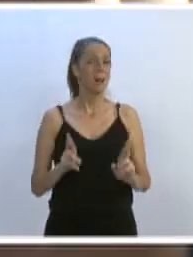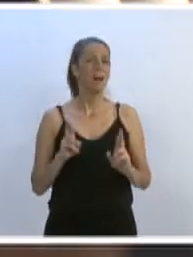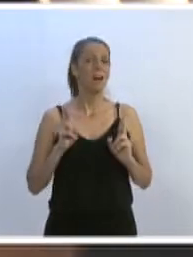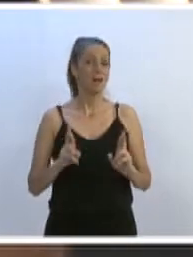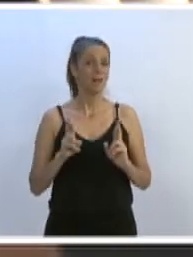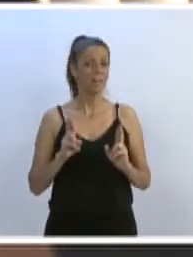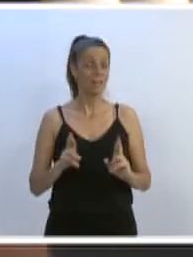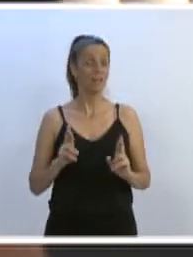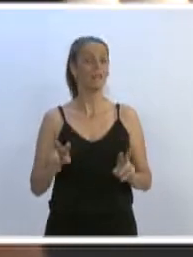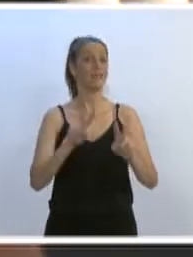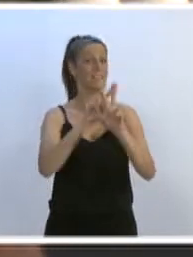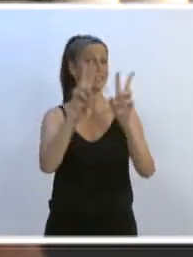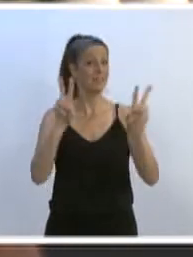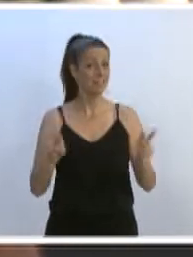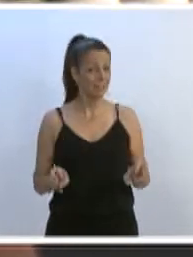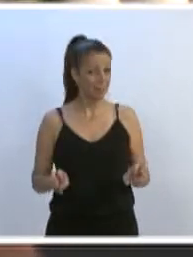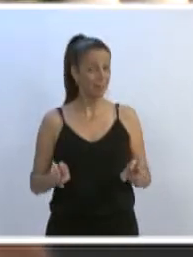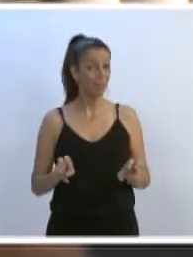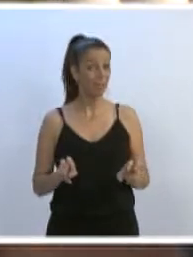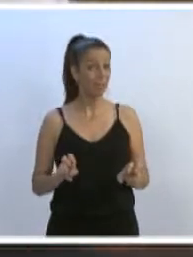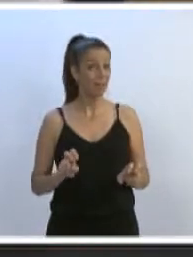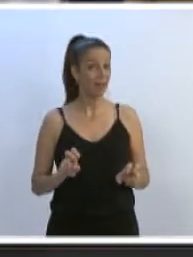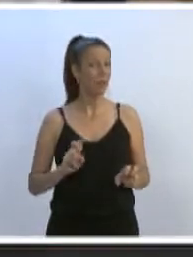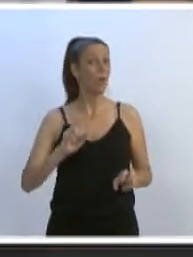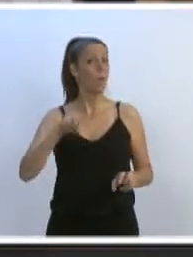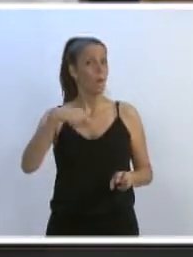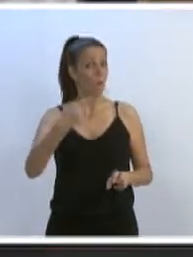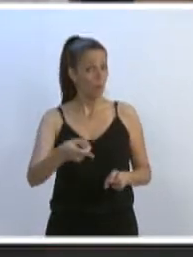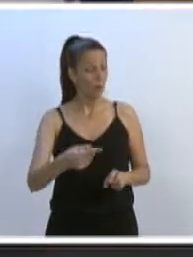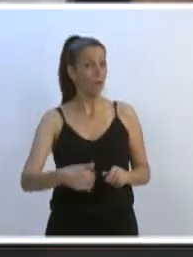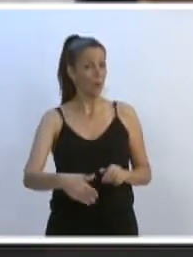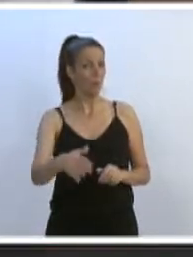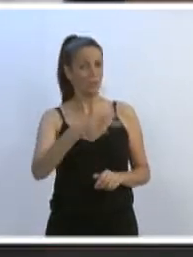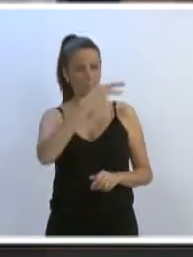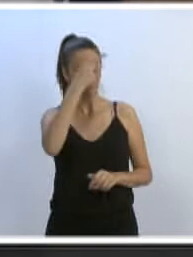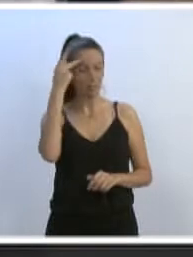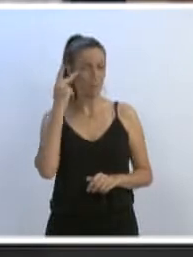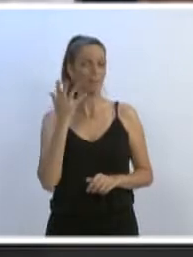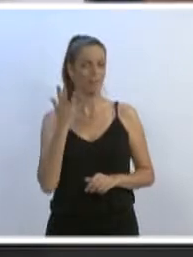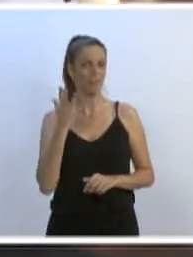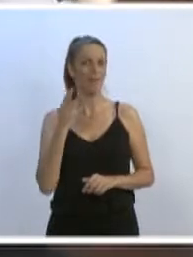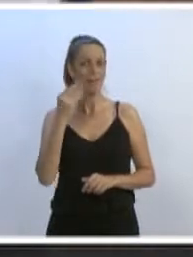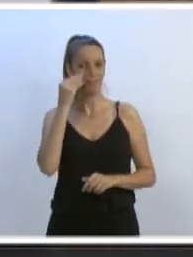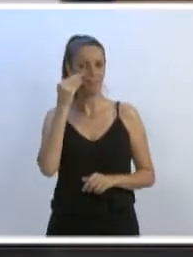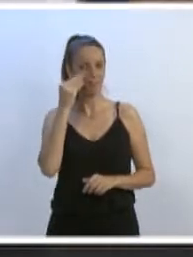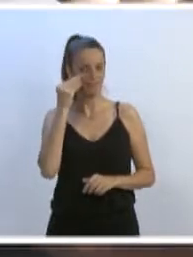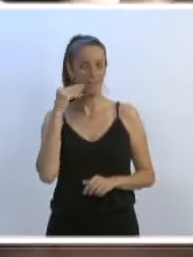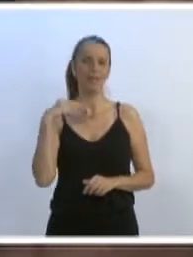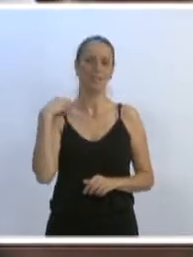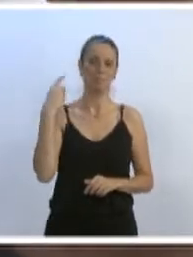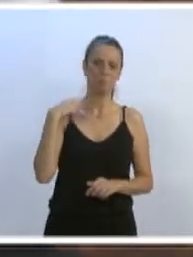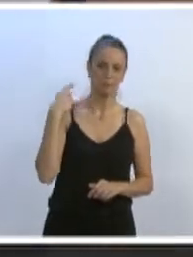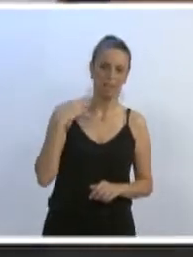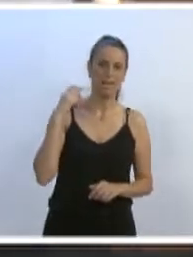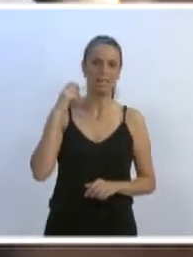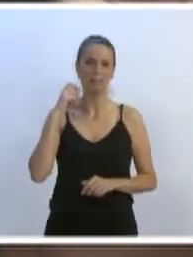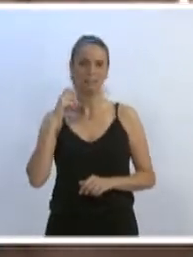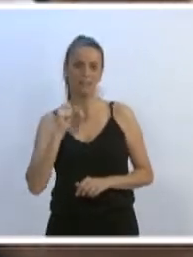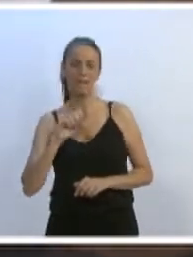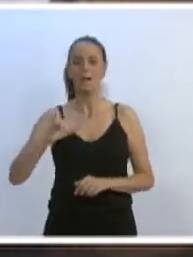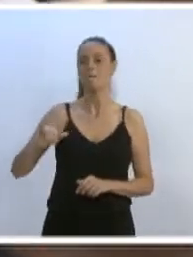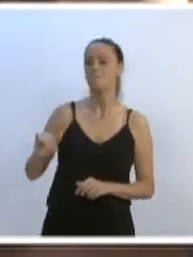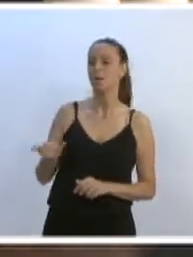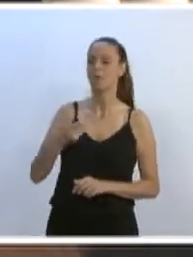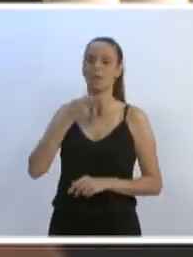de padre palanque porque esses deputados que já usaram usaram esse palanque e vai passar mais quatro